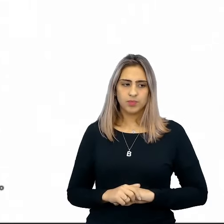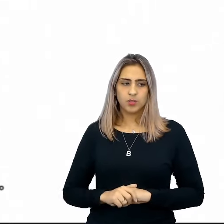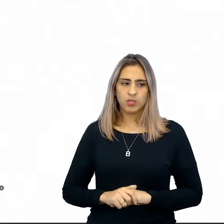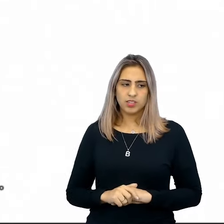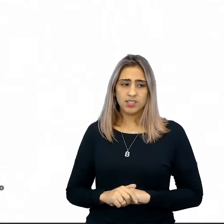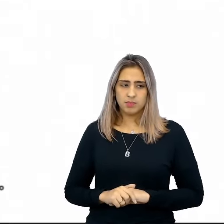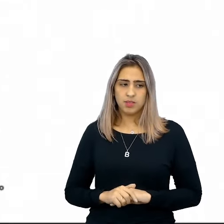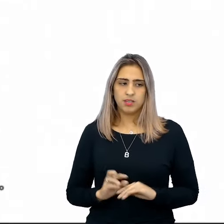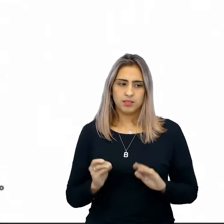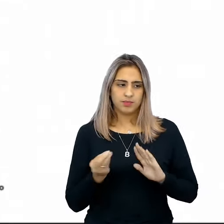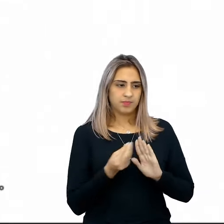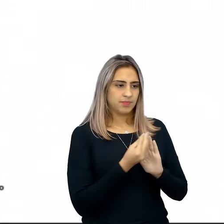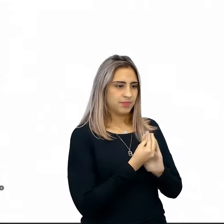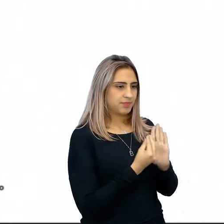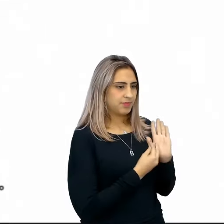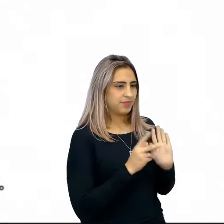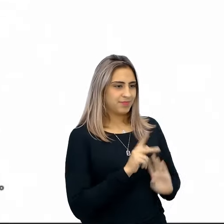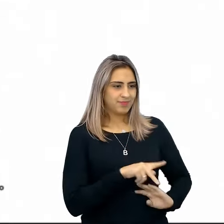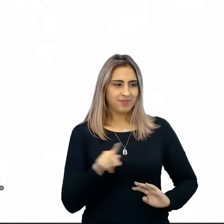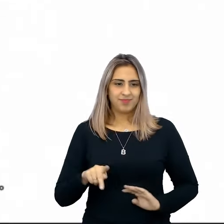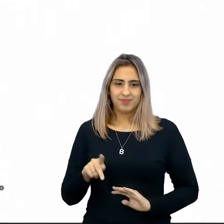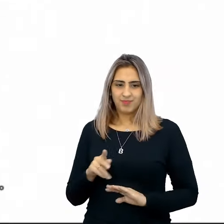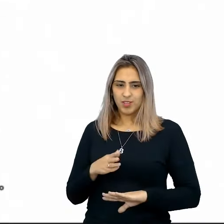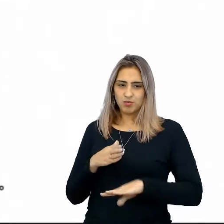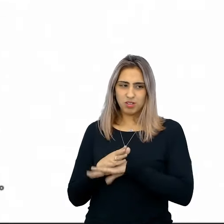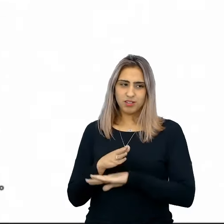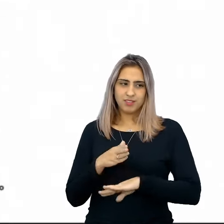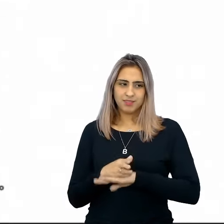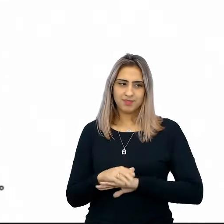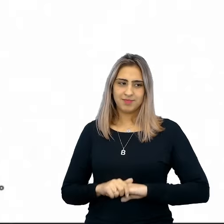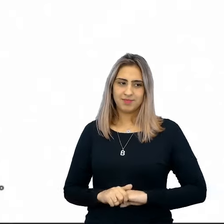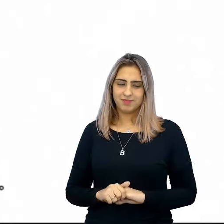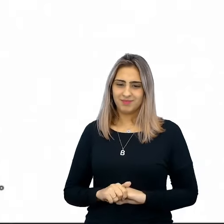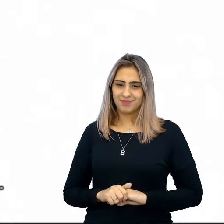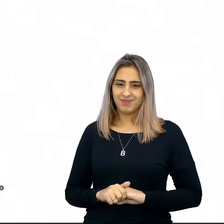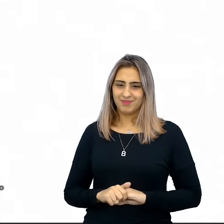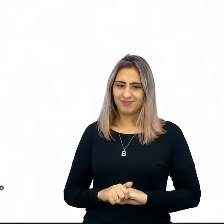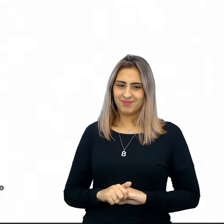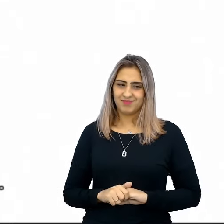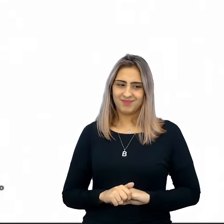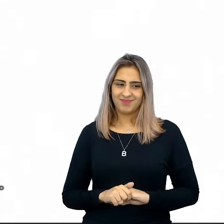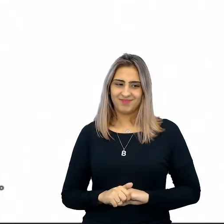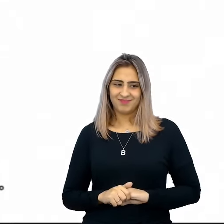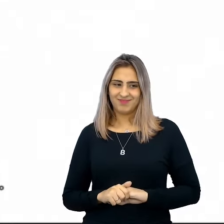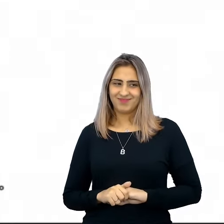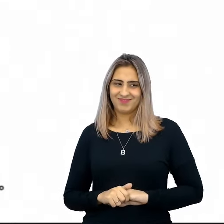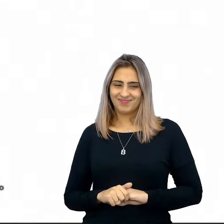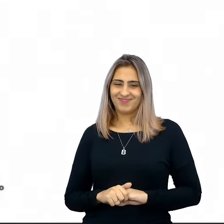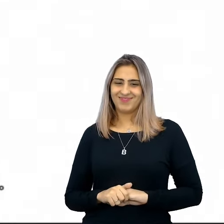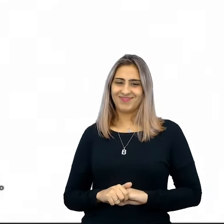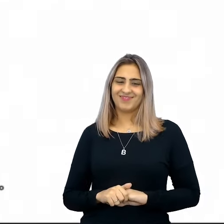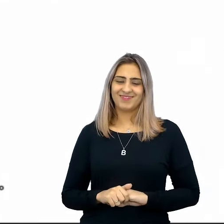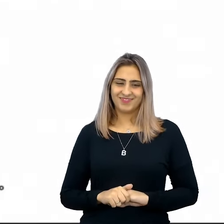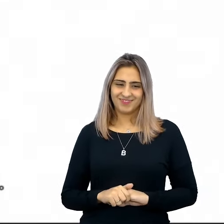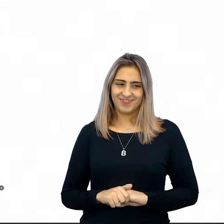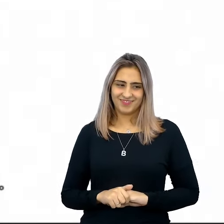a atividade é para o professor, né? Você vai digitar e a criança vai fazer a escrita. Então, como a gente pode